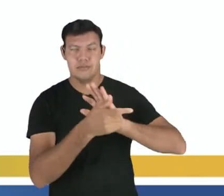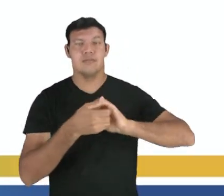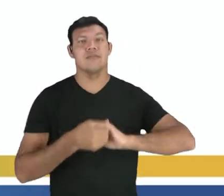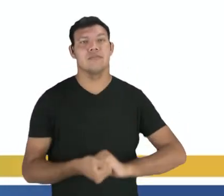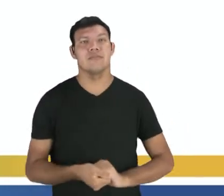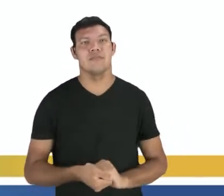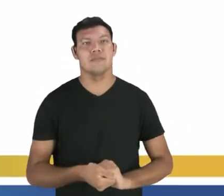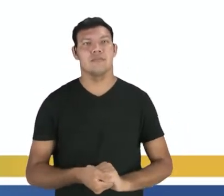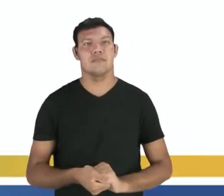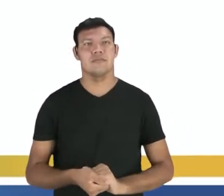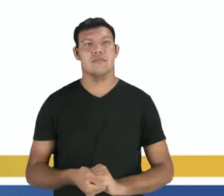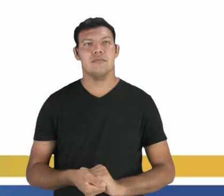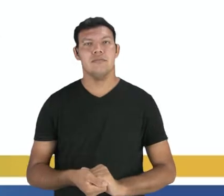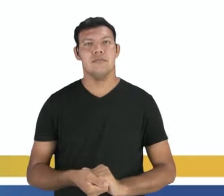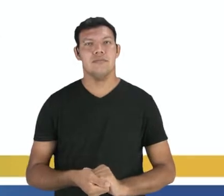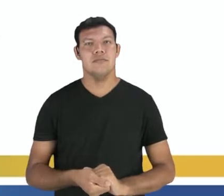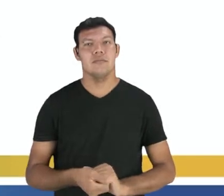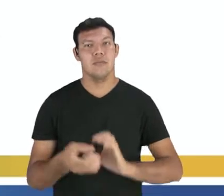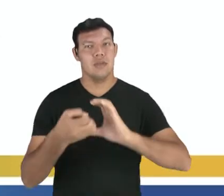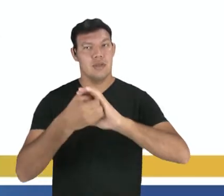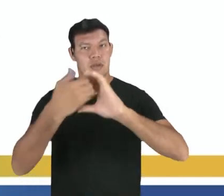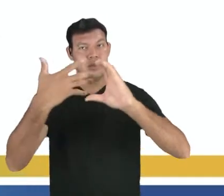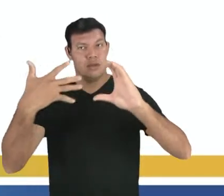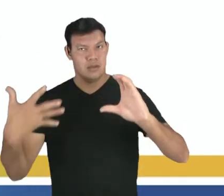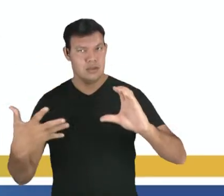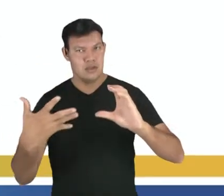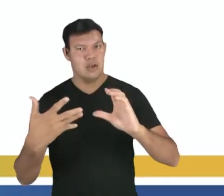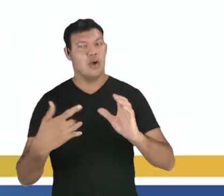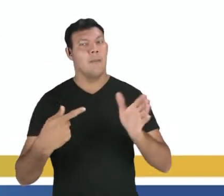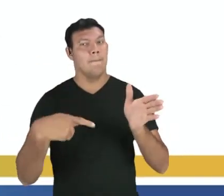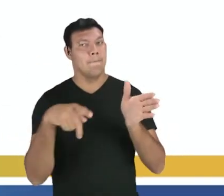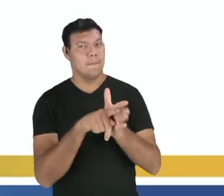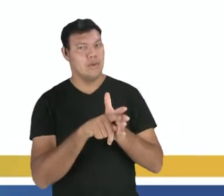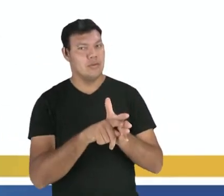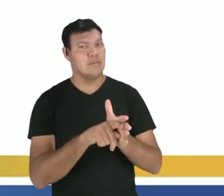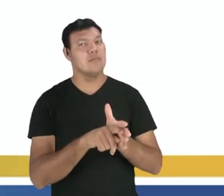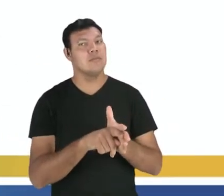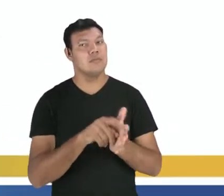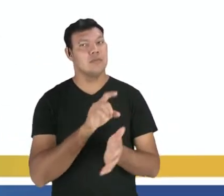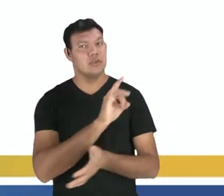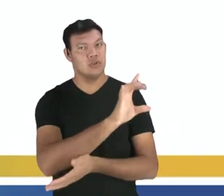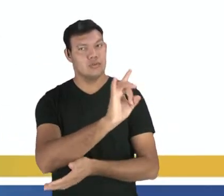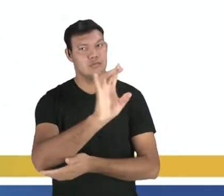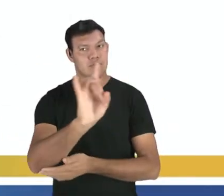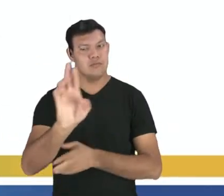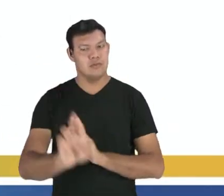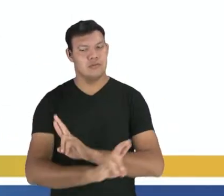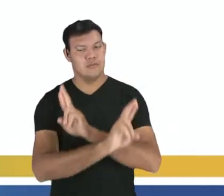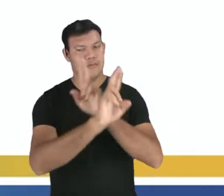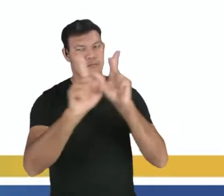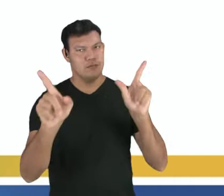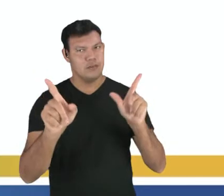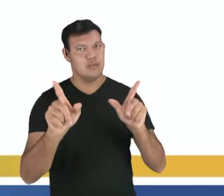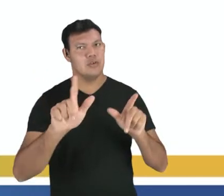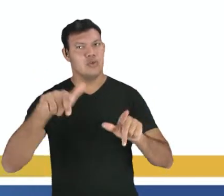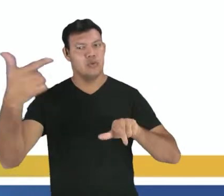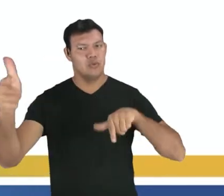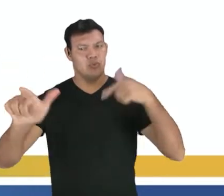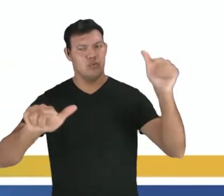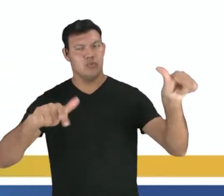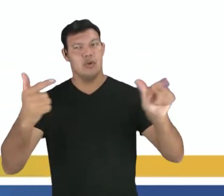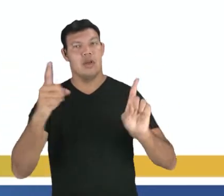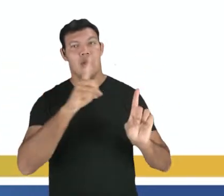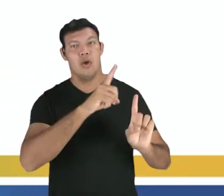que são que tem características específicas que os diferem de outros né as